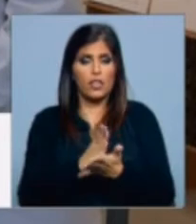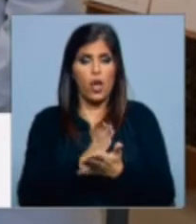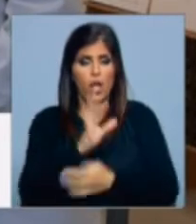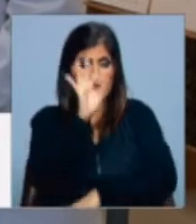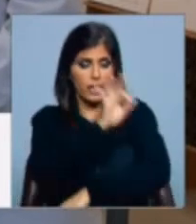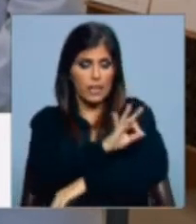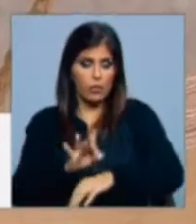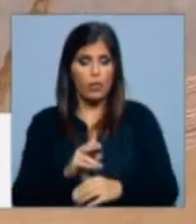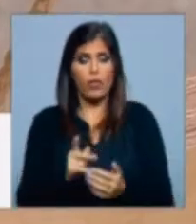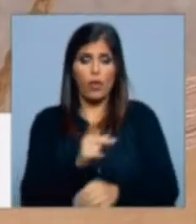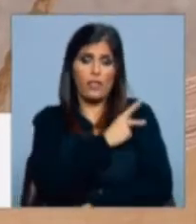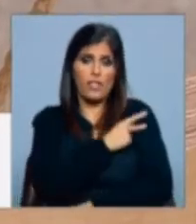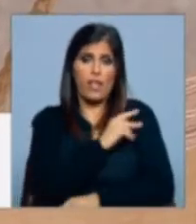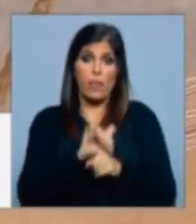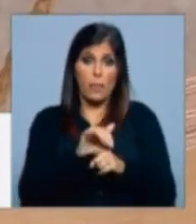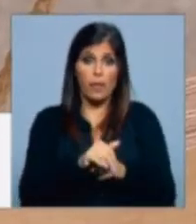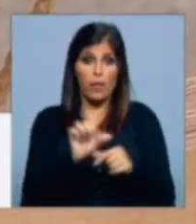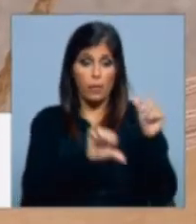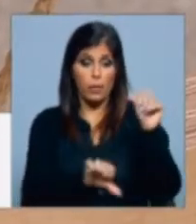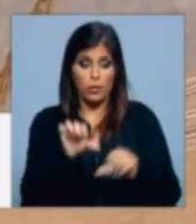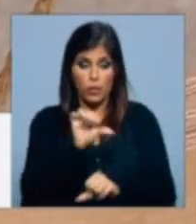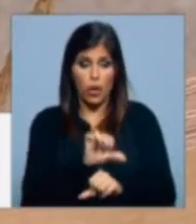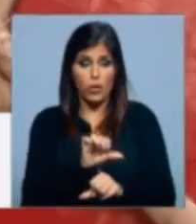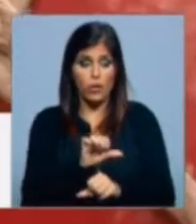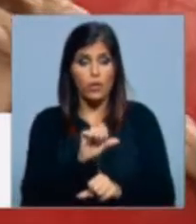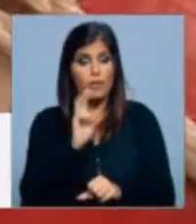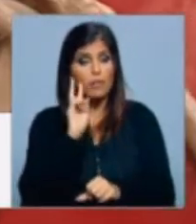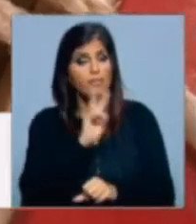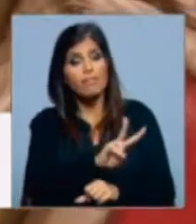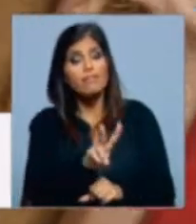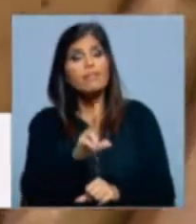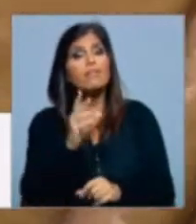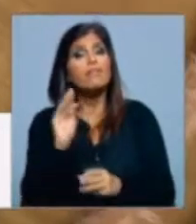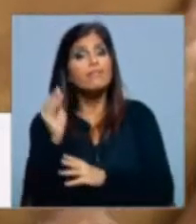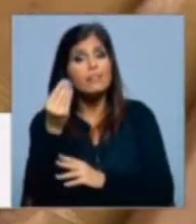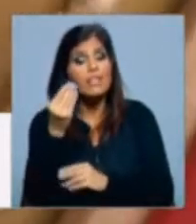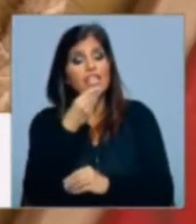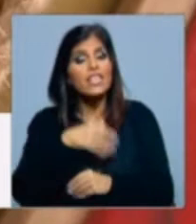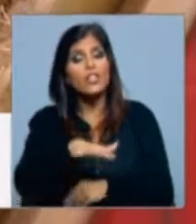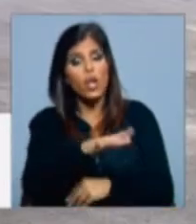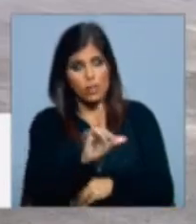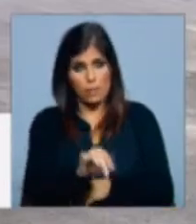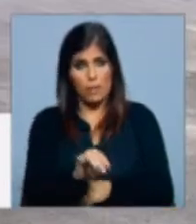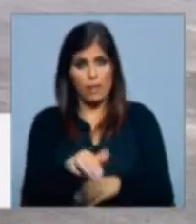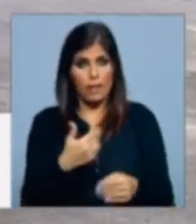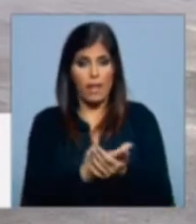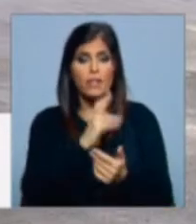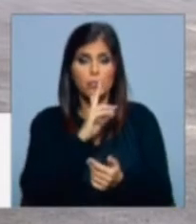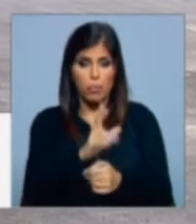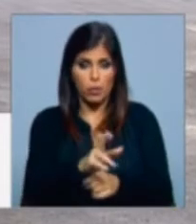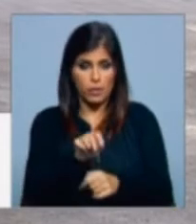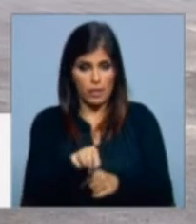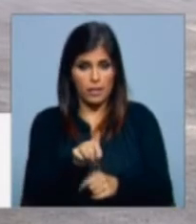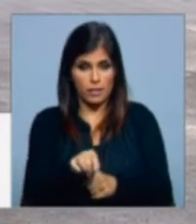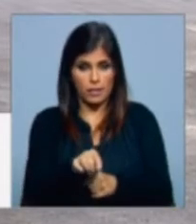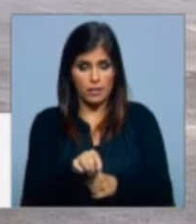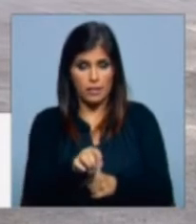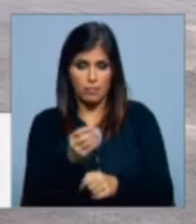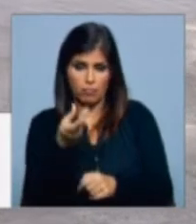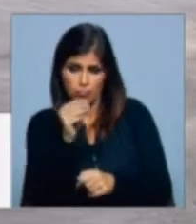da Universidade do Minho e do Laboratório de Paisagens, Património e Território, que responderam com esta